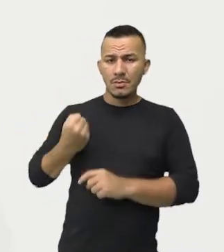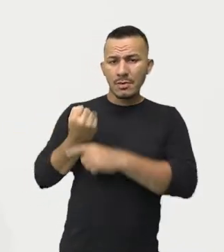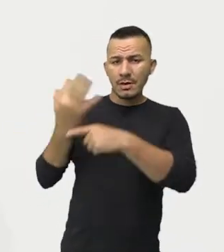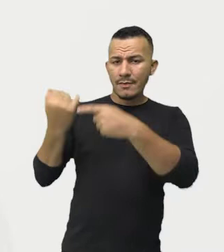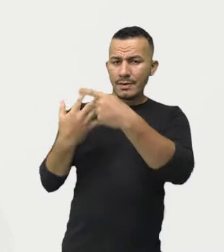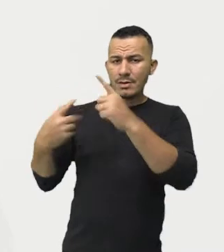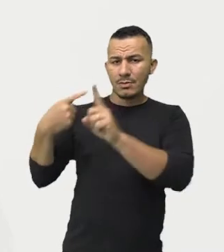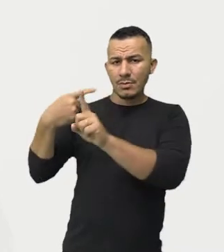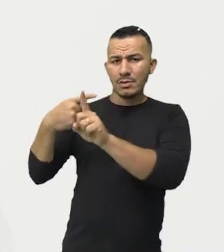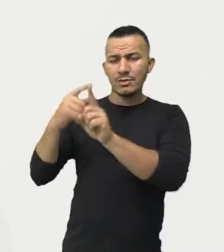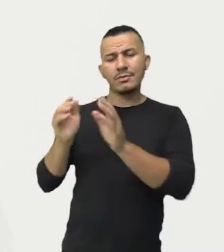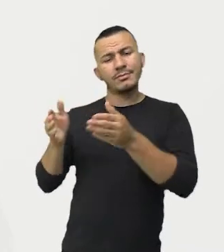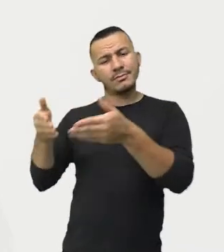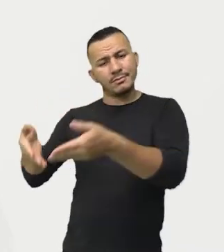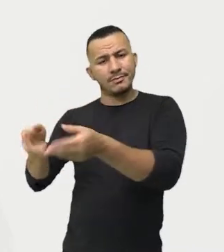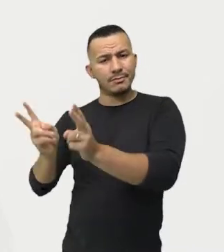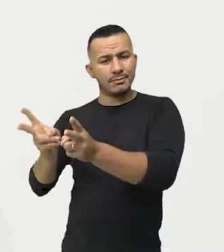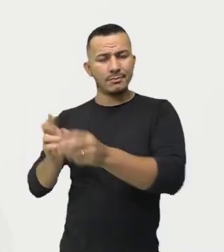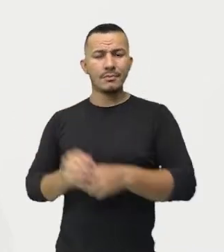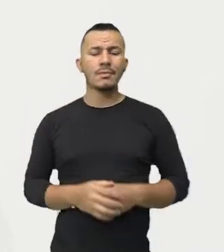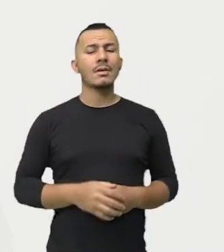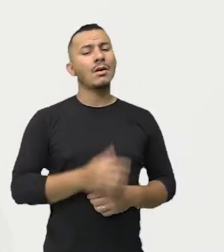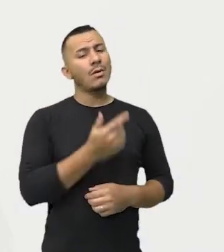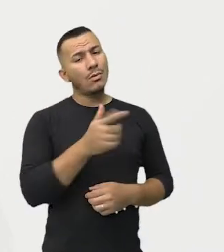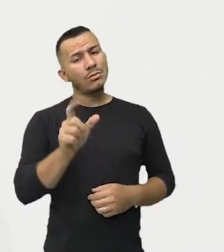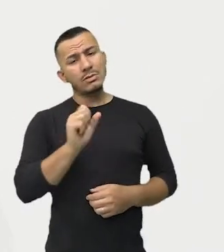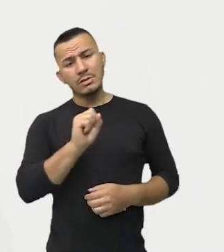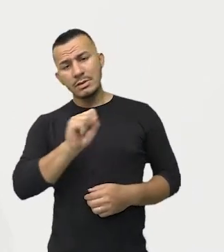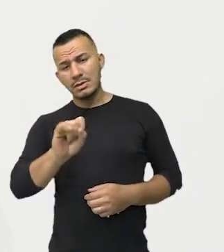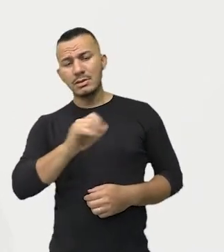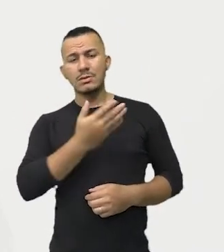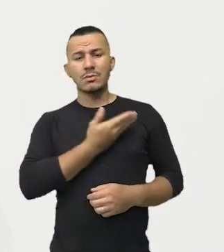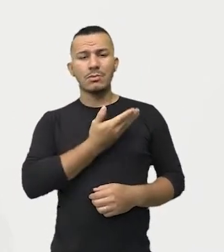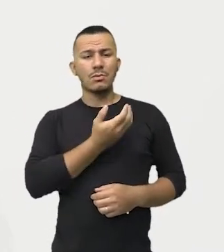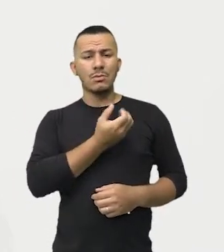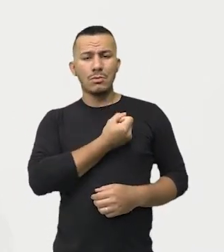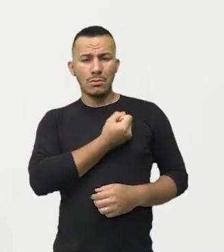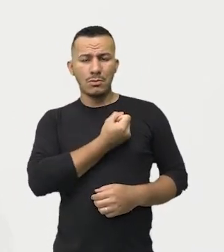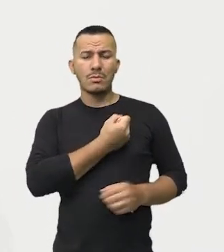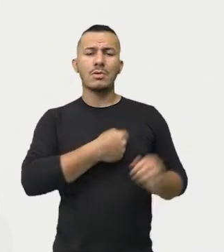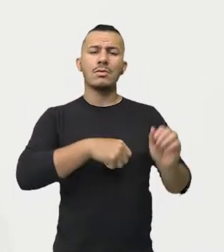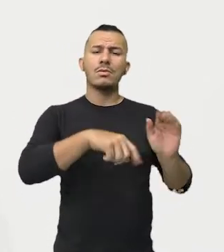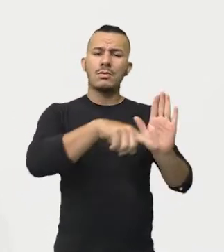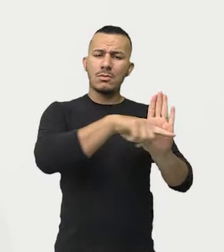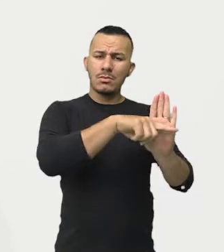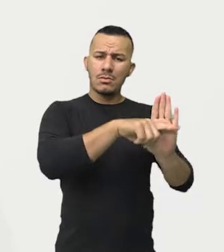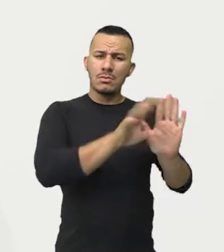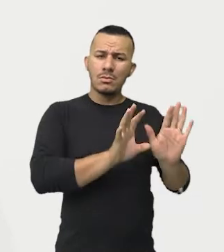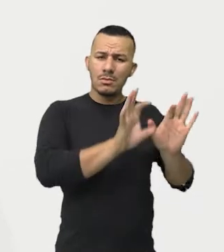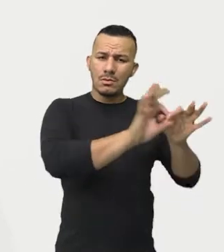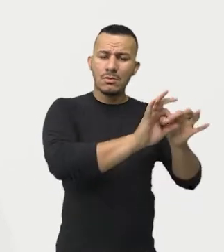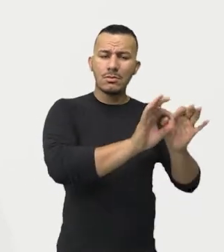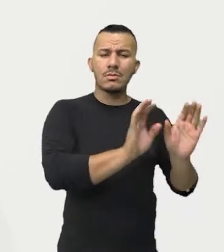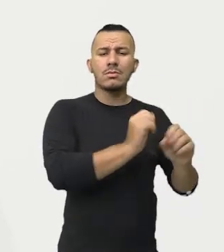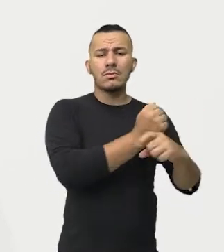positivo, e outras, claro, vão estar na parte negativa, desde que o sinal que acompanha a